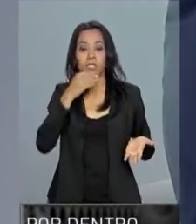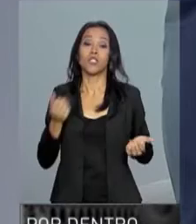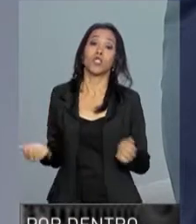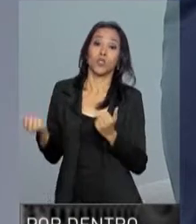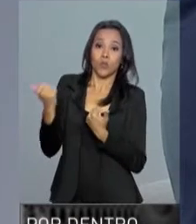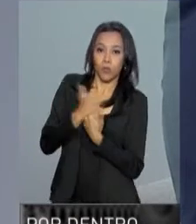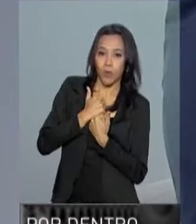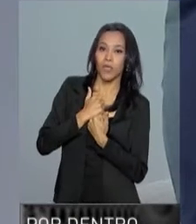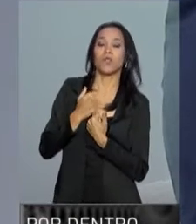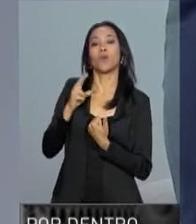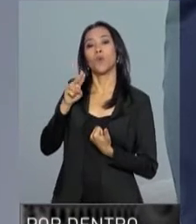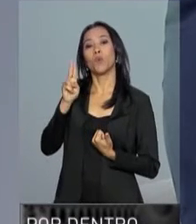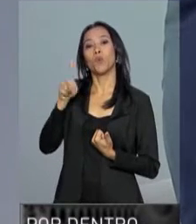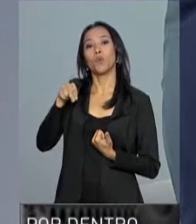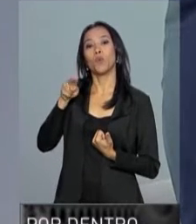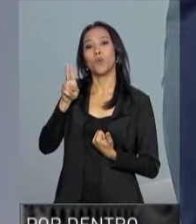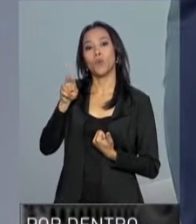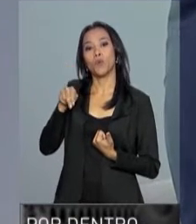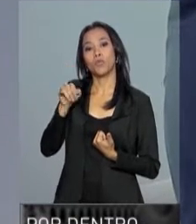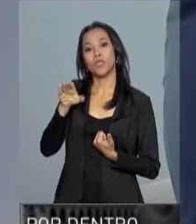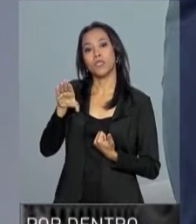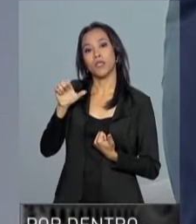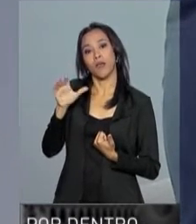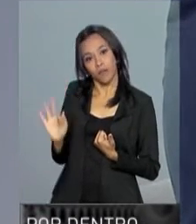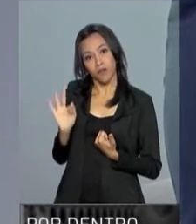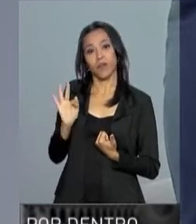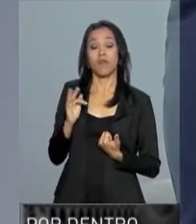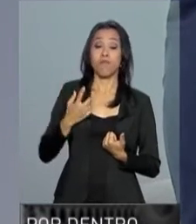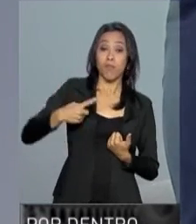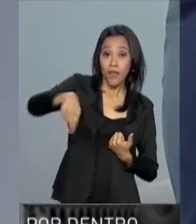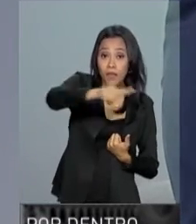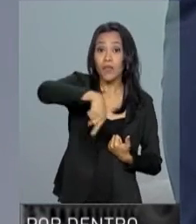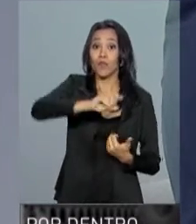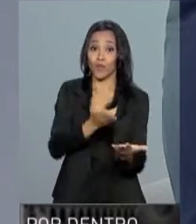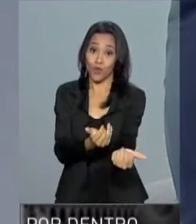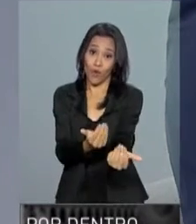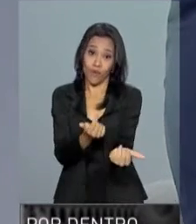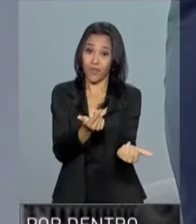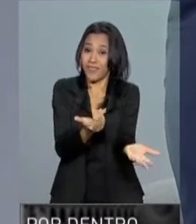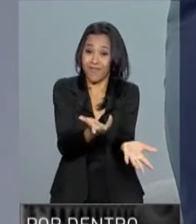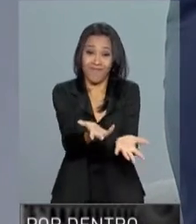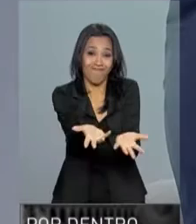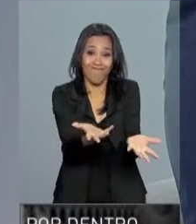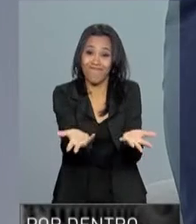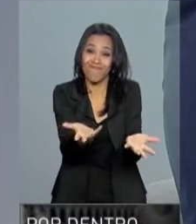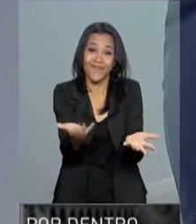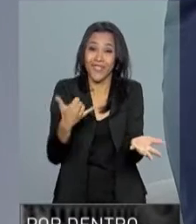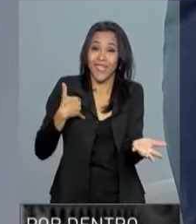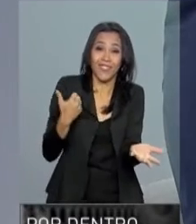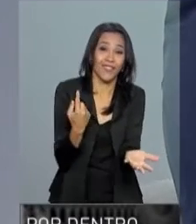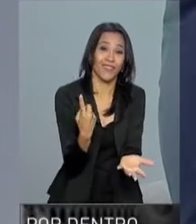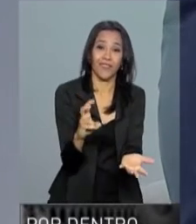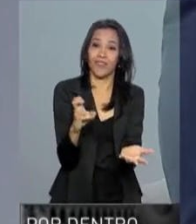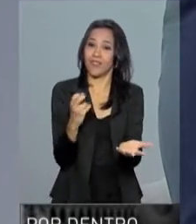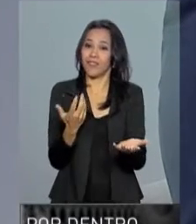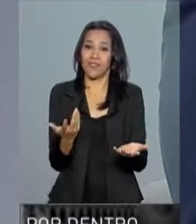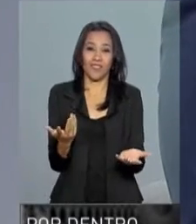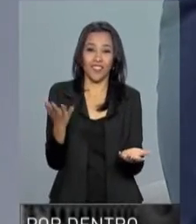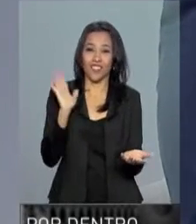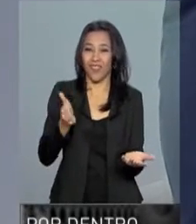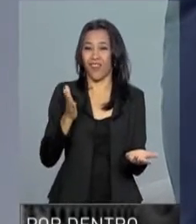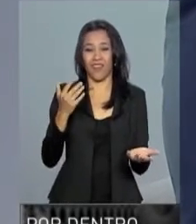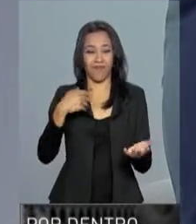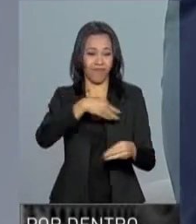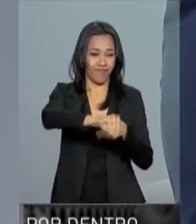em um mecanismo de prevenção efetivo para que o jovem ele não não que não chegue aos seus 15 anos já